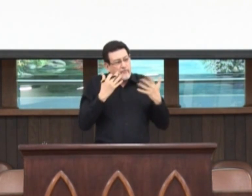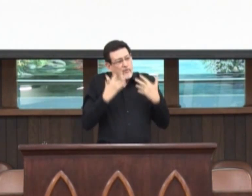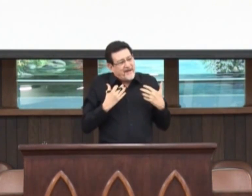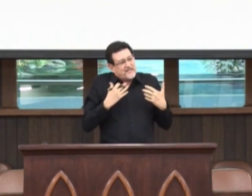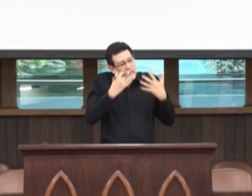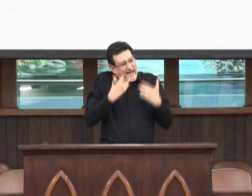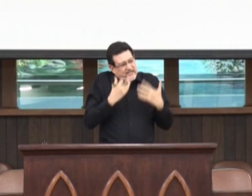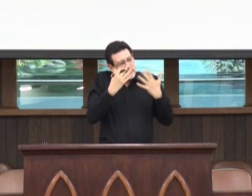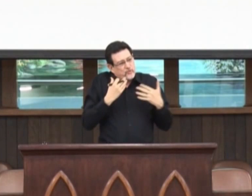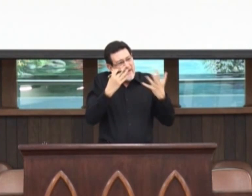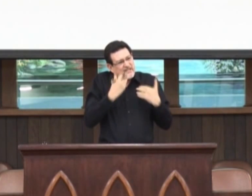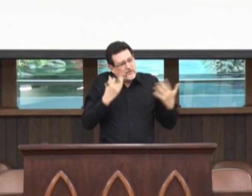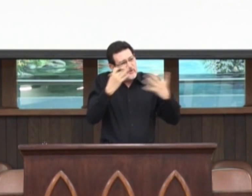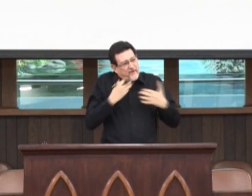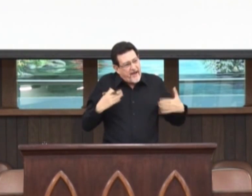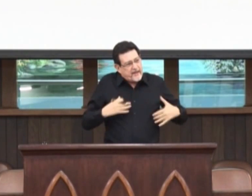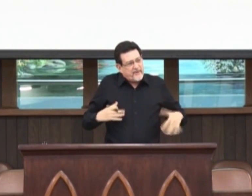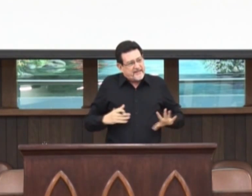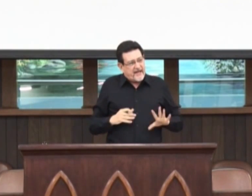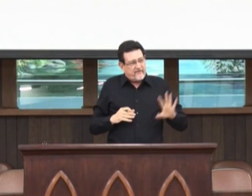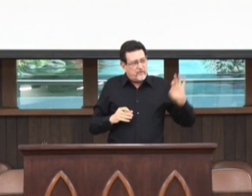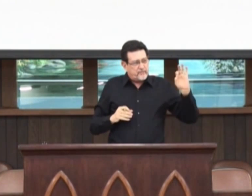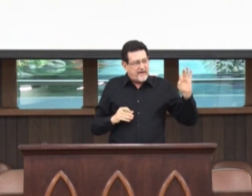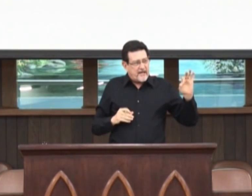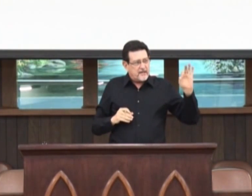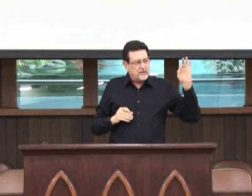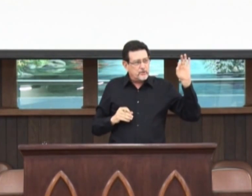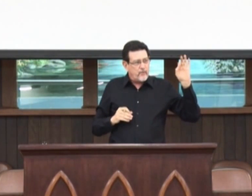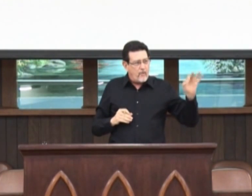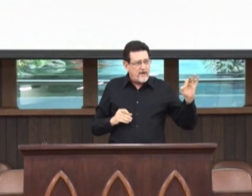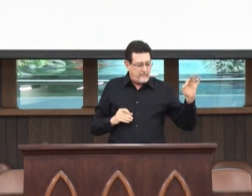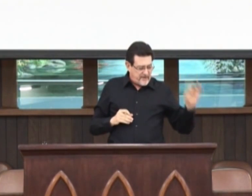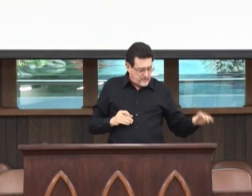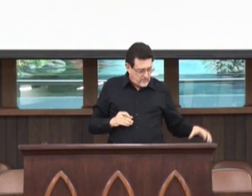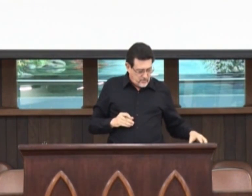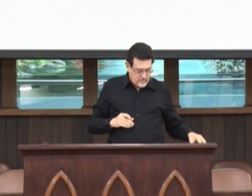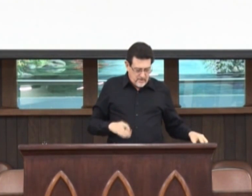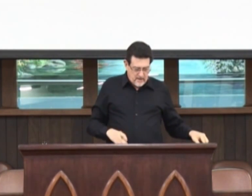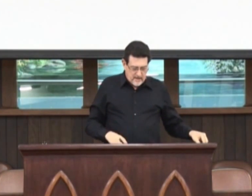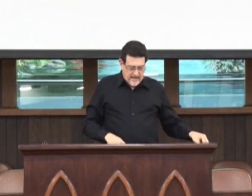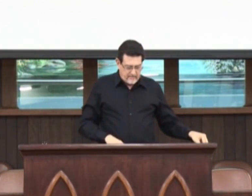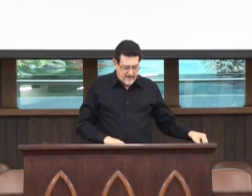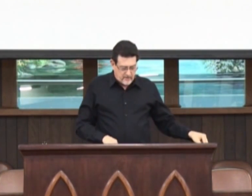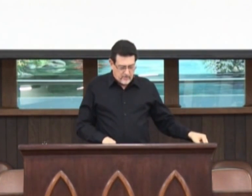Como é que Jesus veio aqui para a terra? Vamos para João capítulo